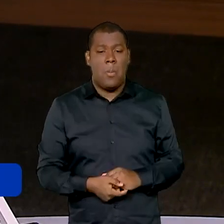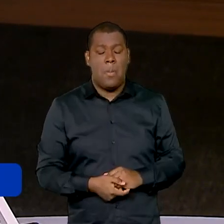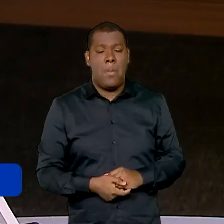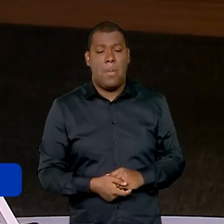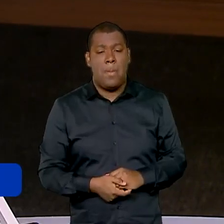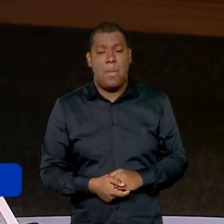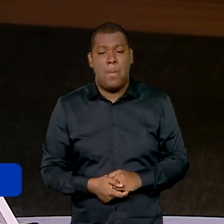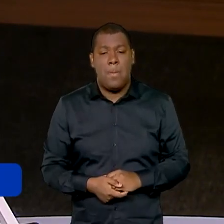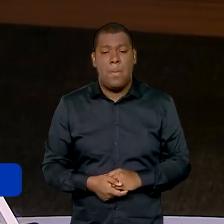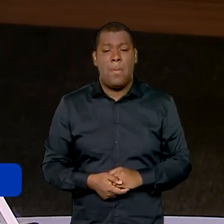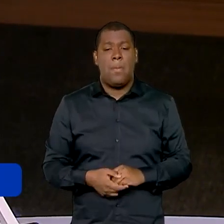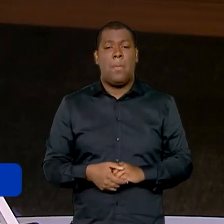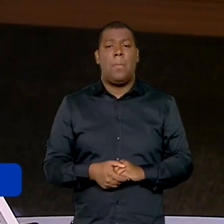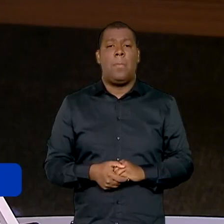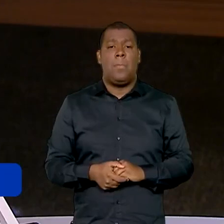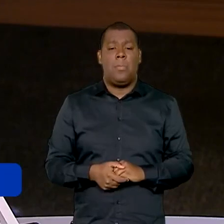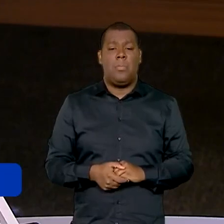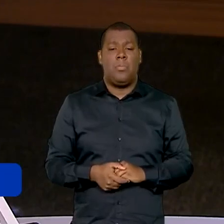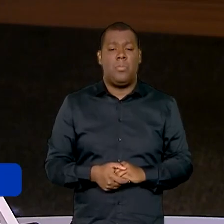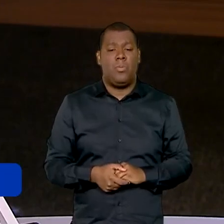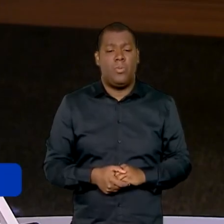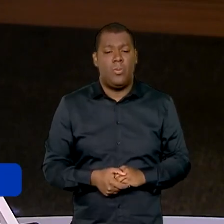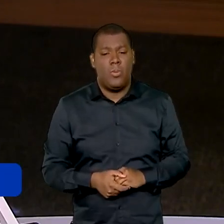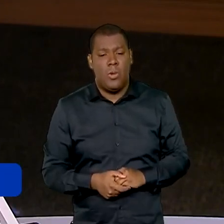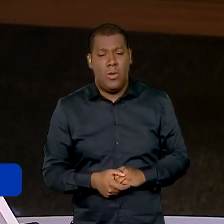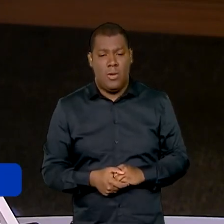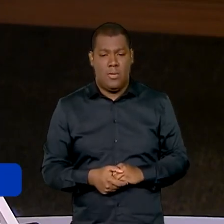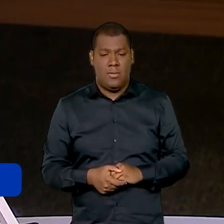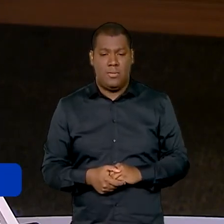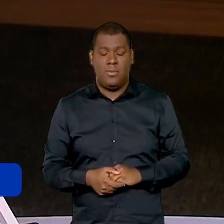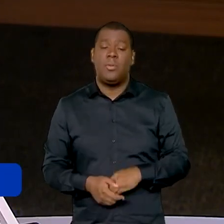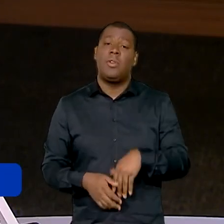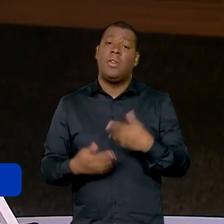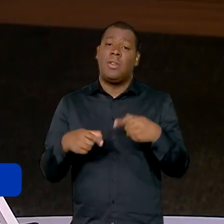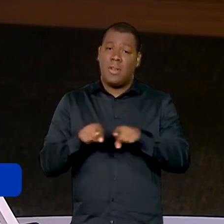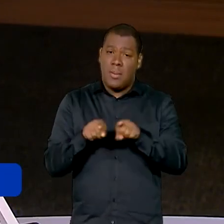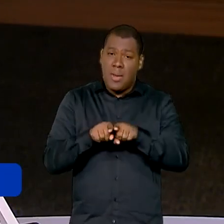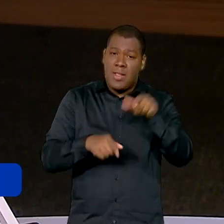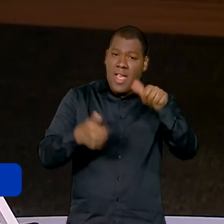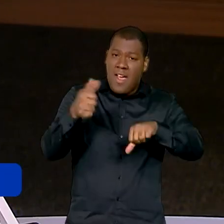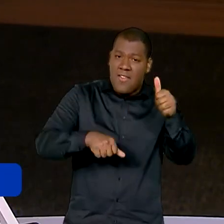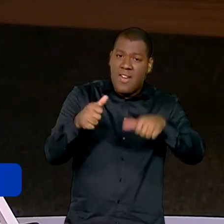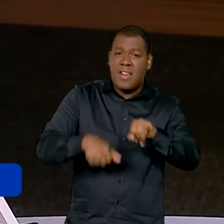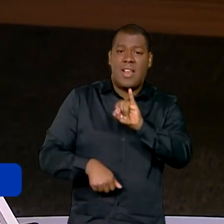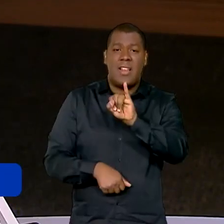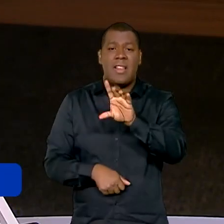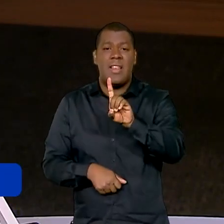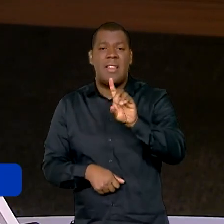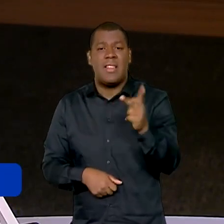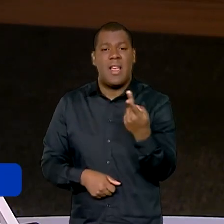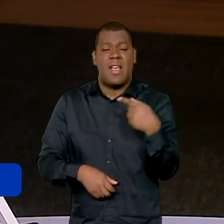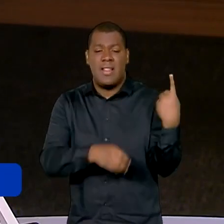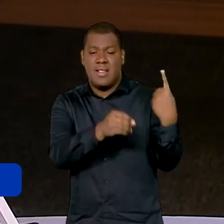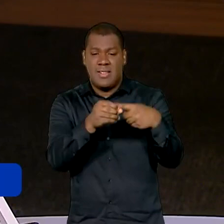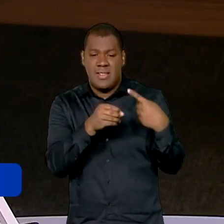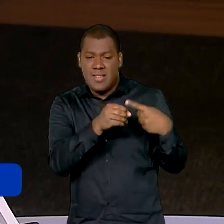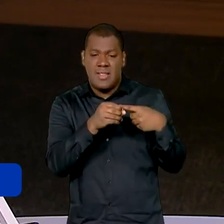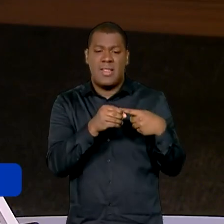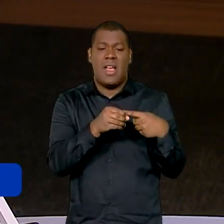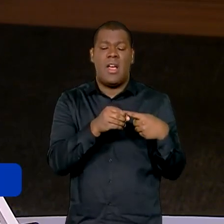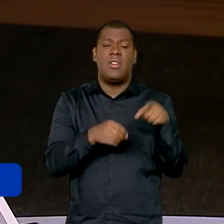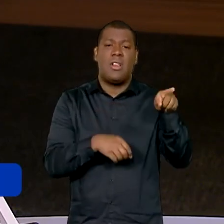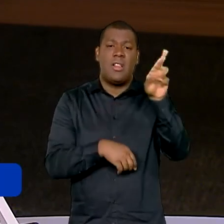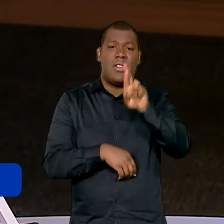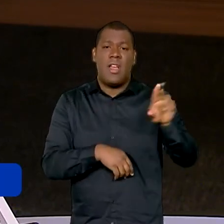que foi levado em conta na seleção foi o IDH, ou seja, para aquelas cidades, para aquelas regiões